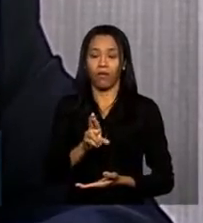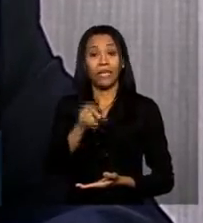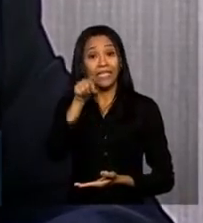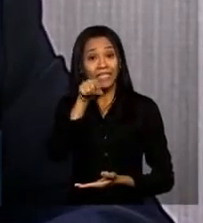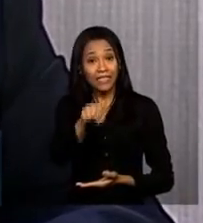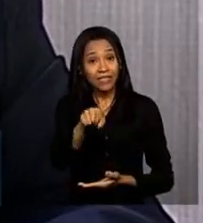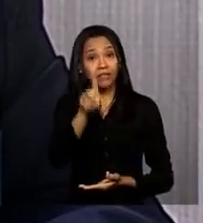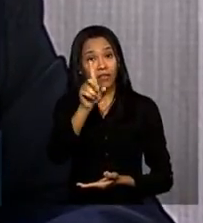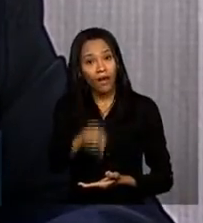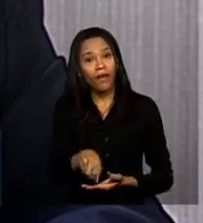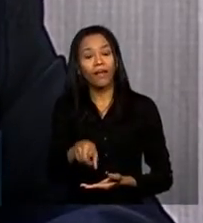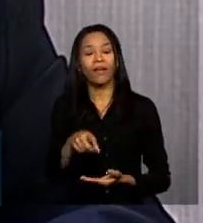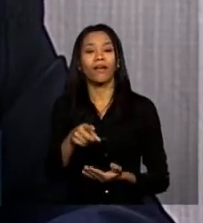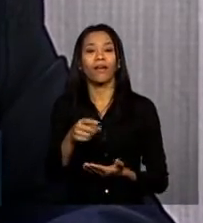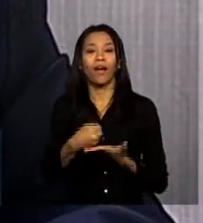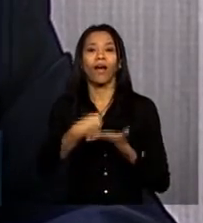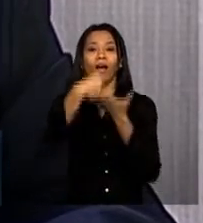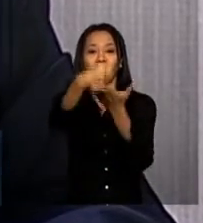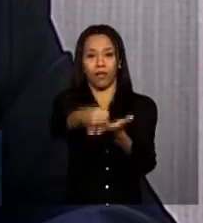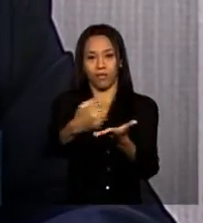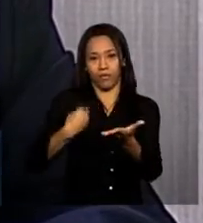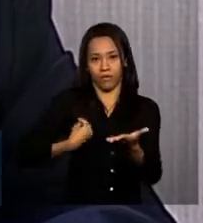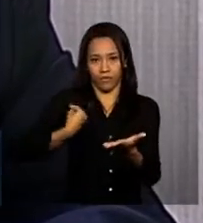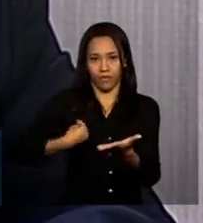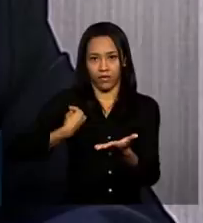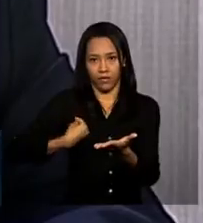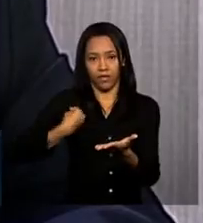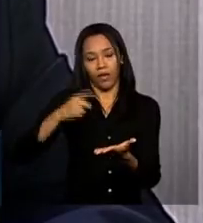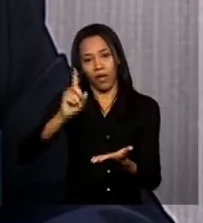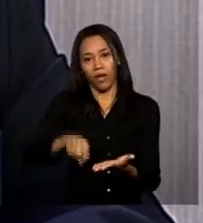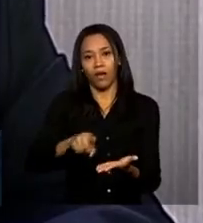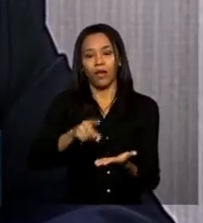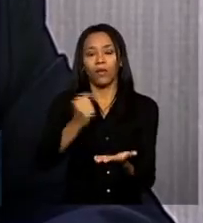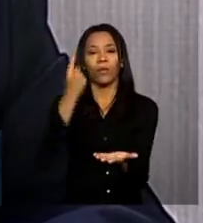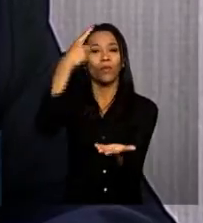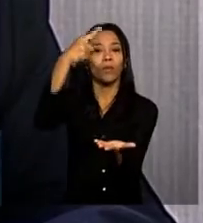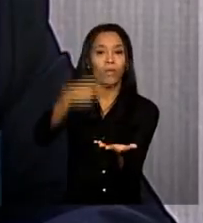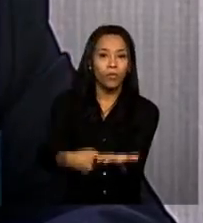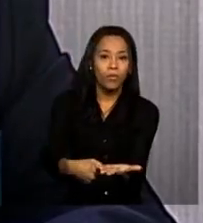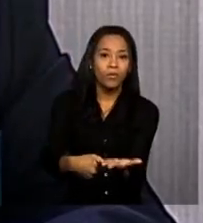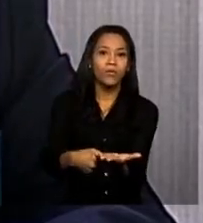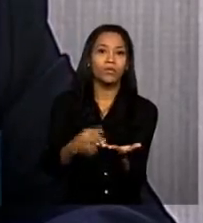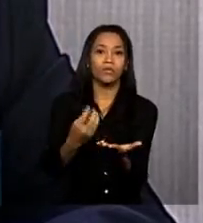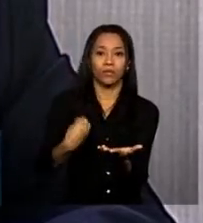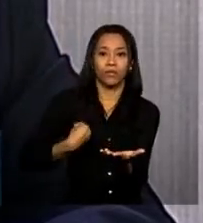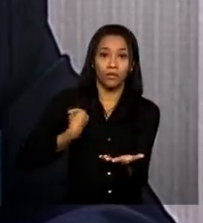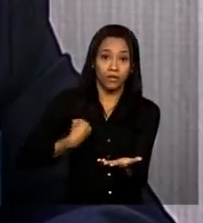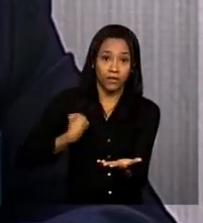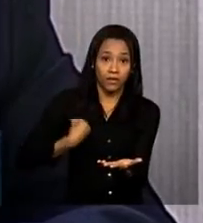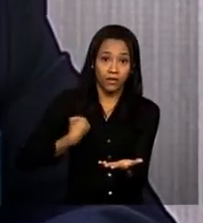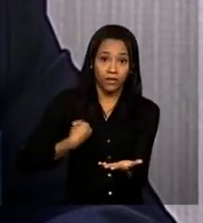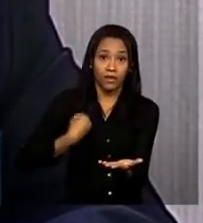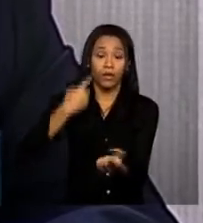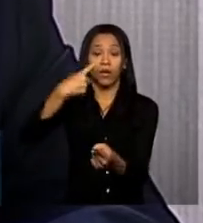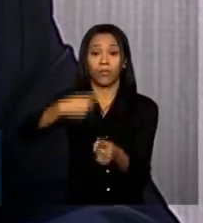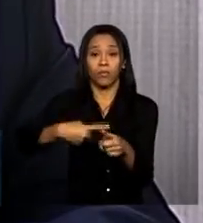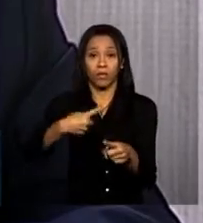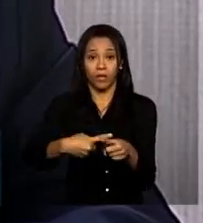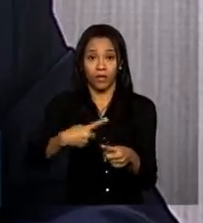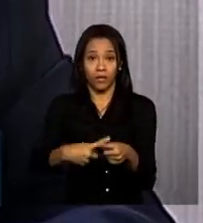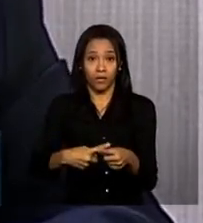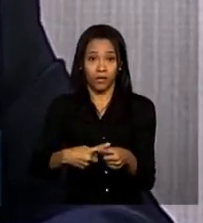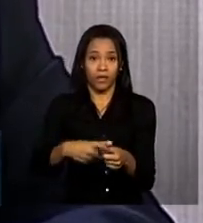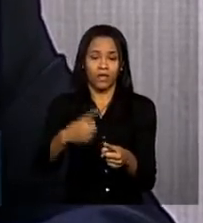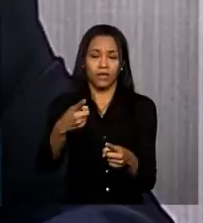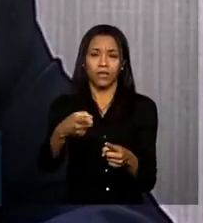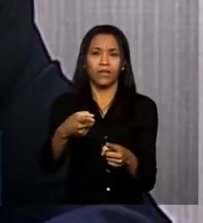vida. Esse é um ato de compromisso com a vida, porque é um ato que